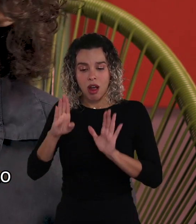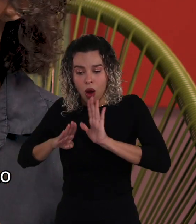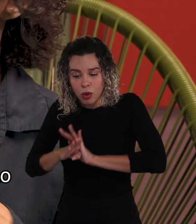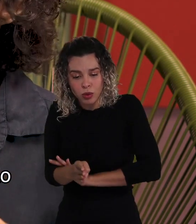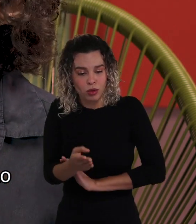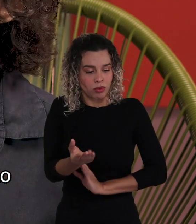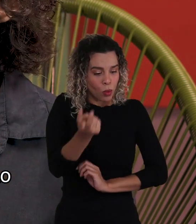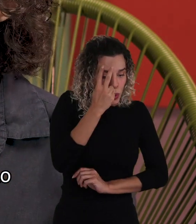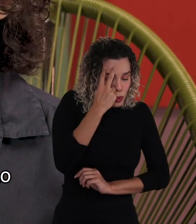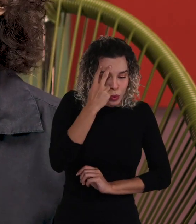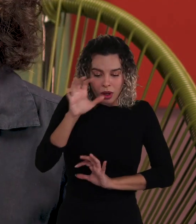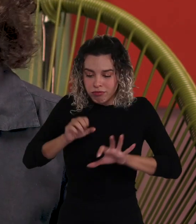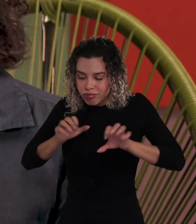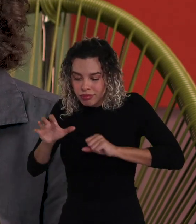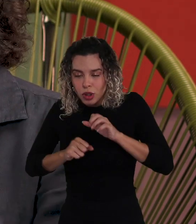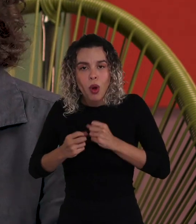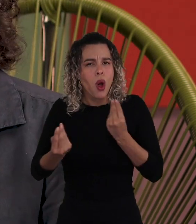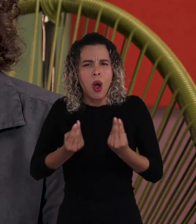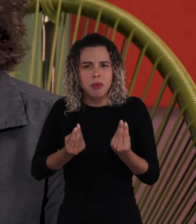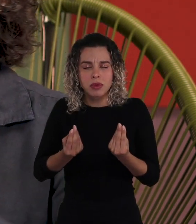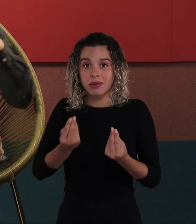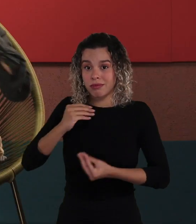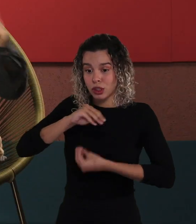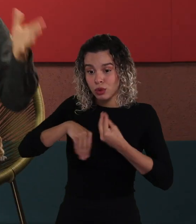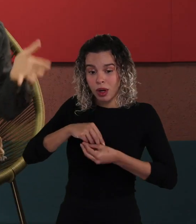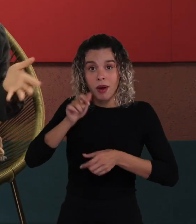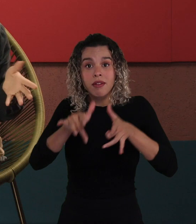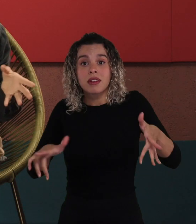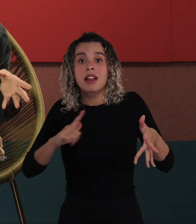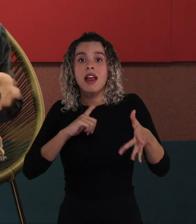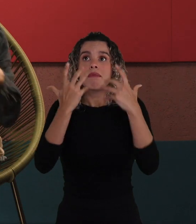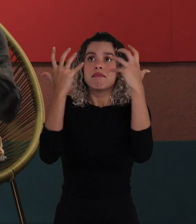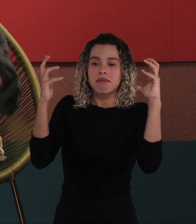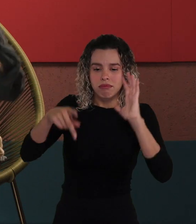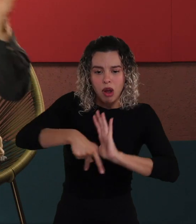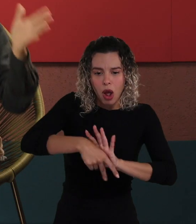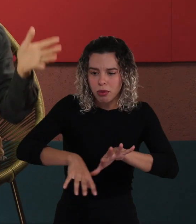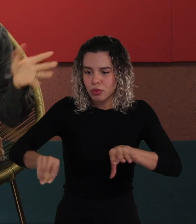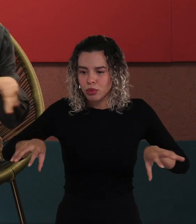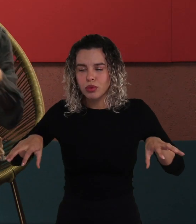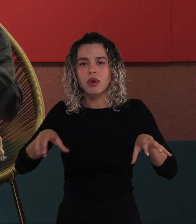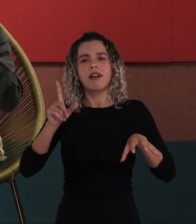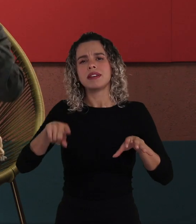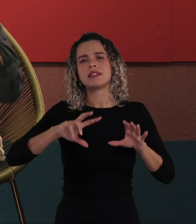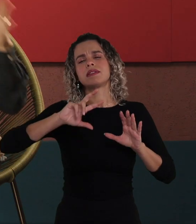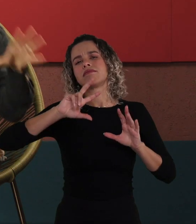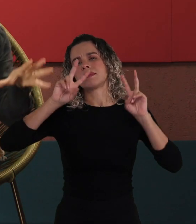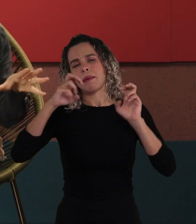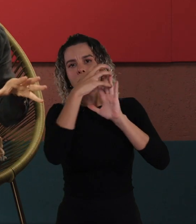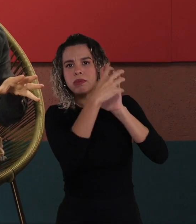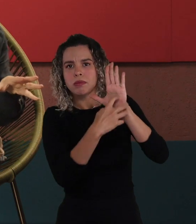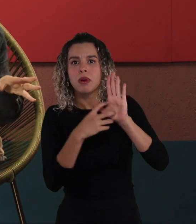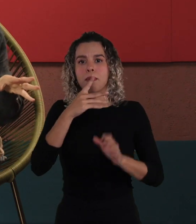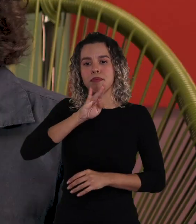desses hábitos e dessa cultura, uma mistura entre o que está disponível no lugar, que a gente pode chamar, enfim, de bioma, o que está